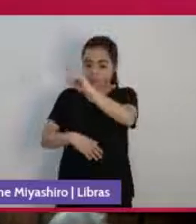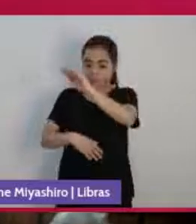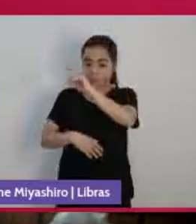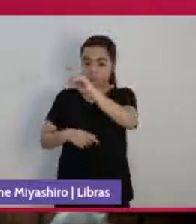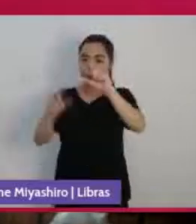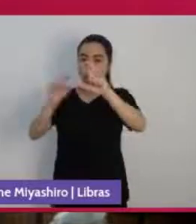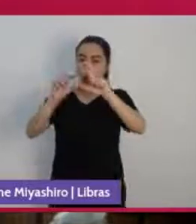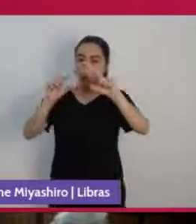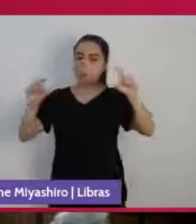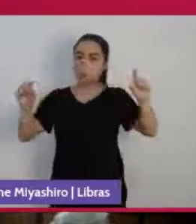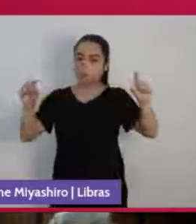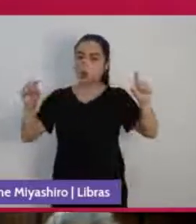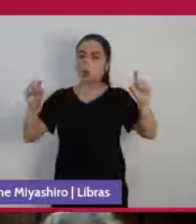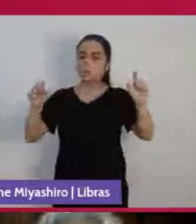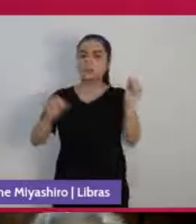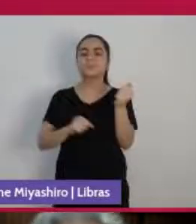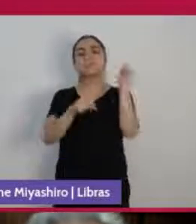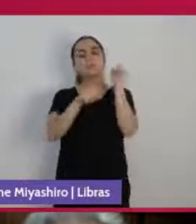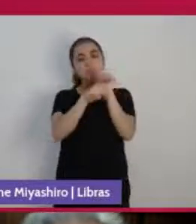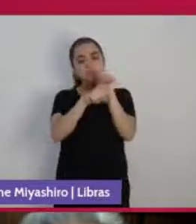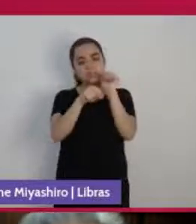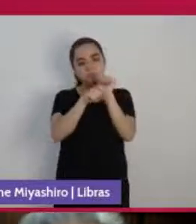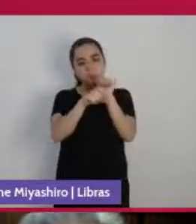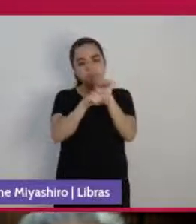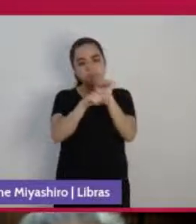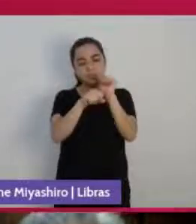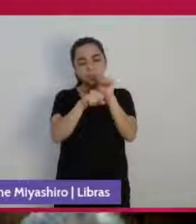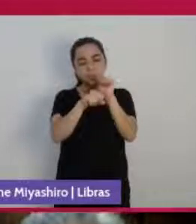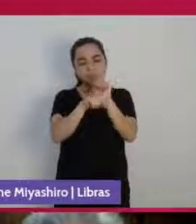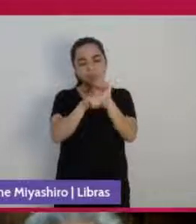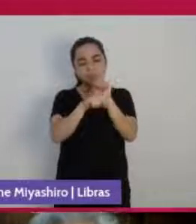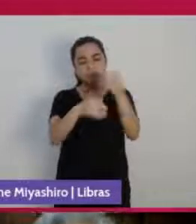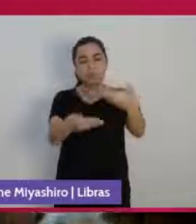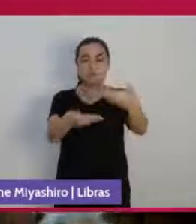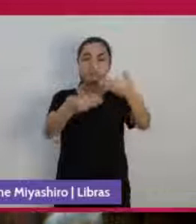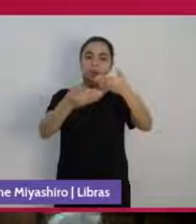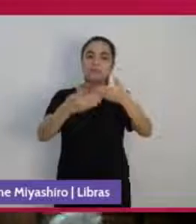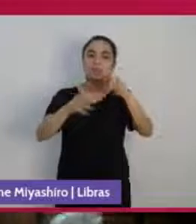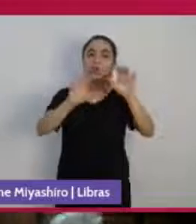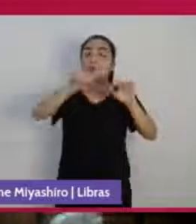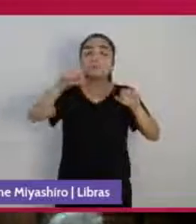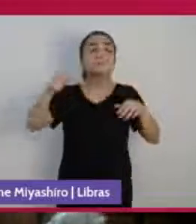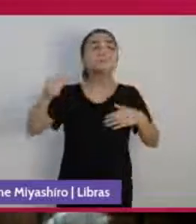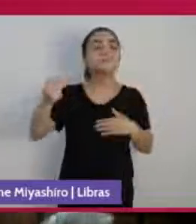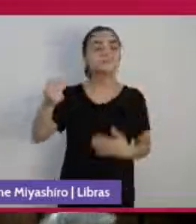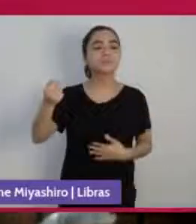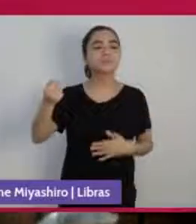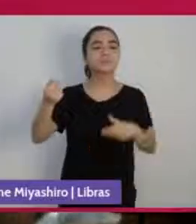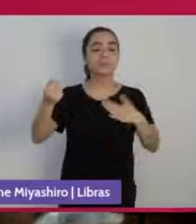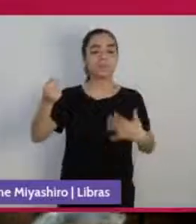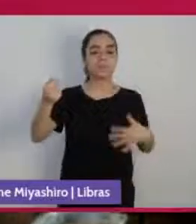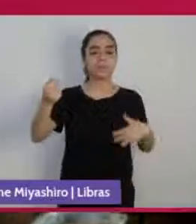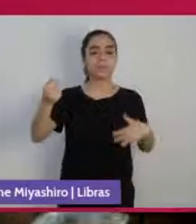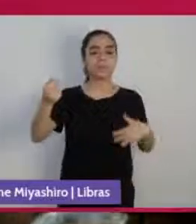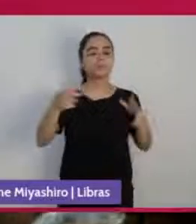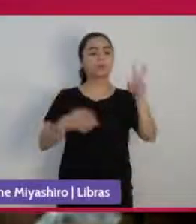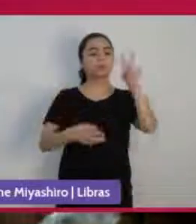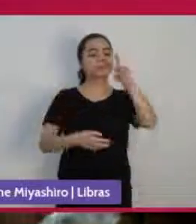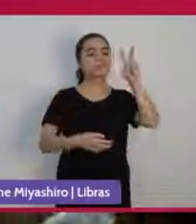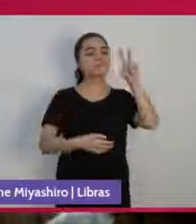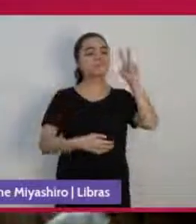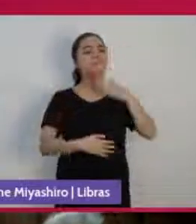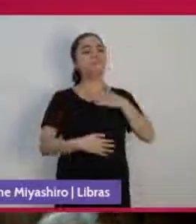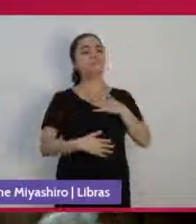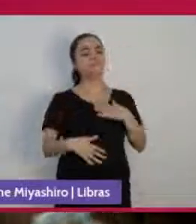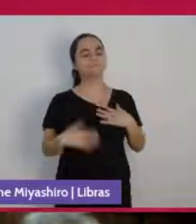completo, esperar a paciente chegar até você na porta, um olhar mais atencioso